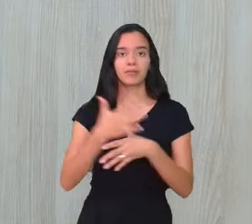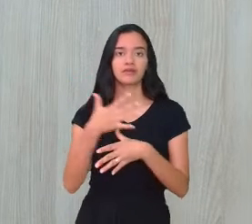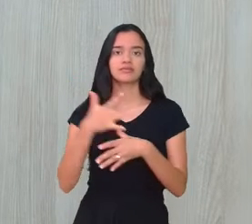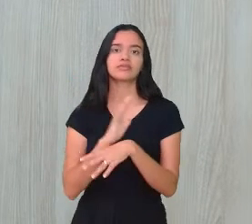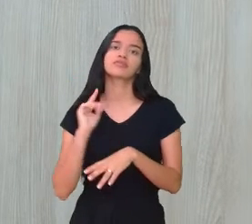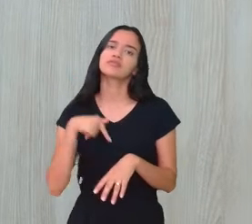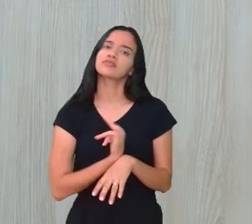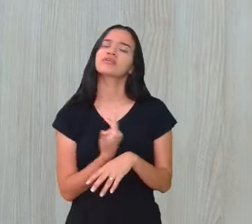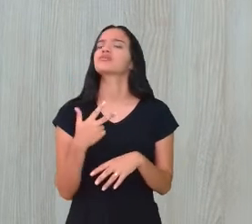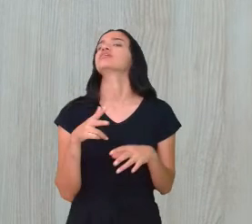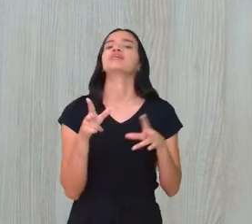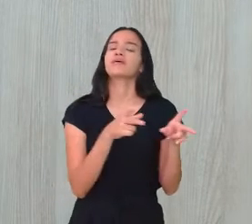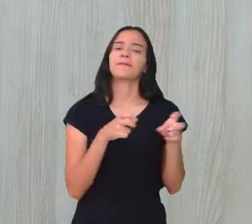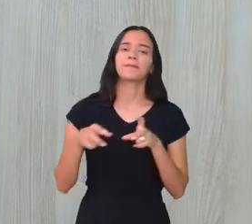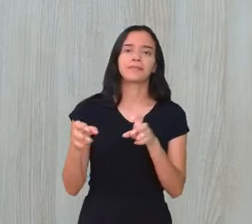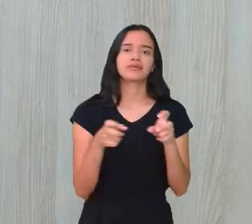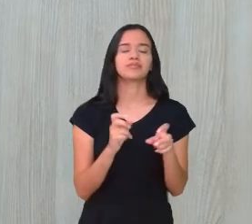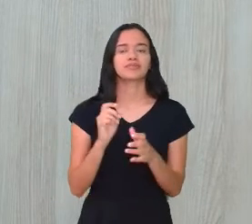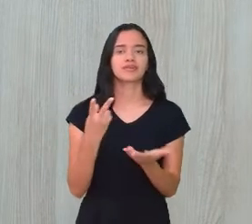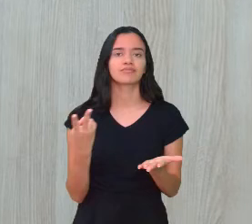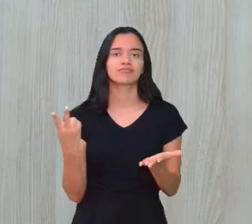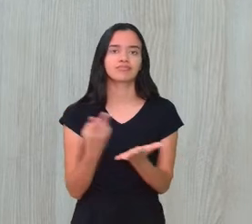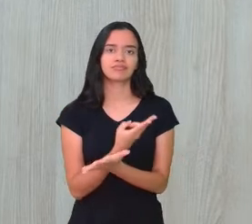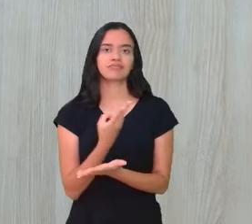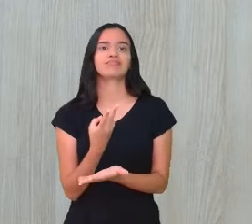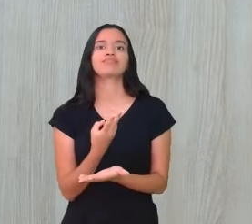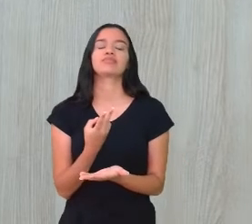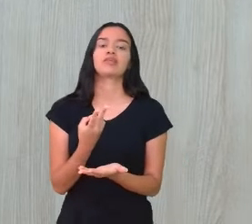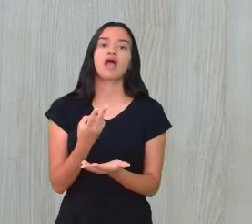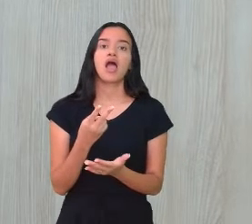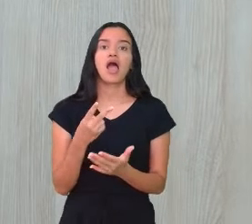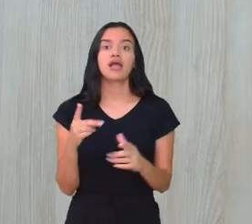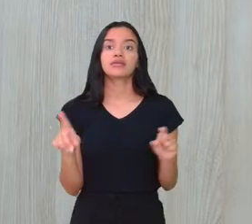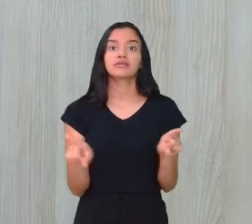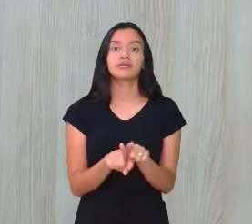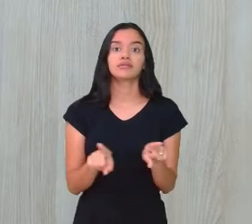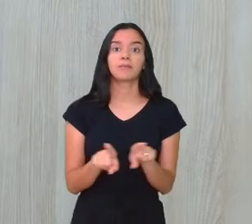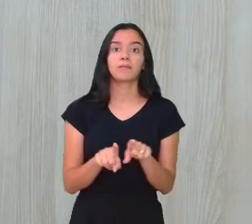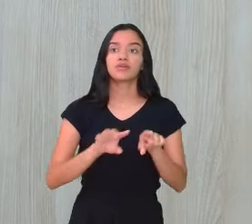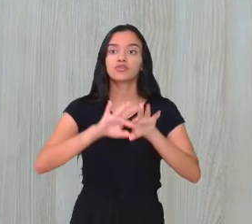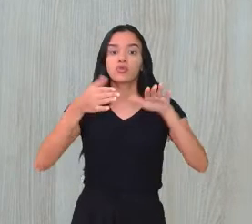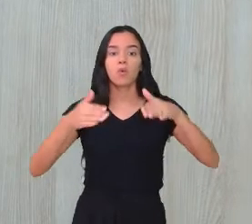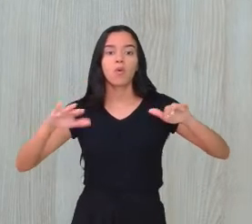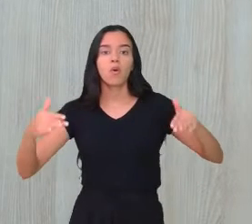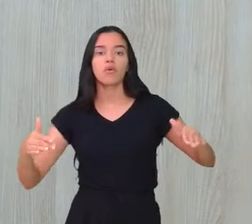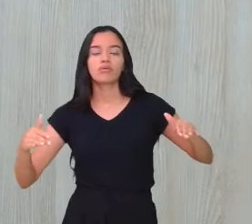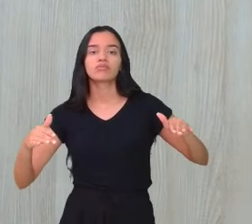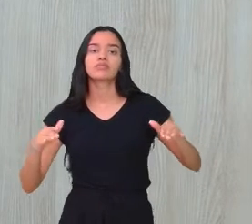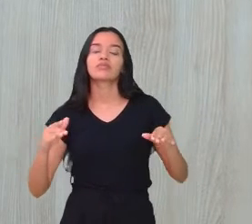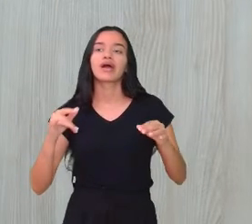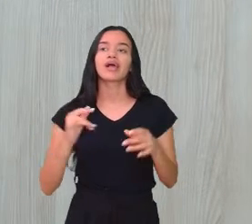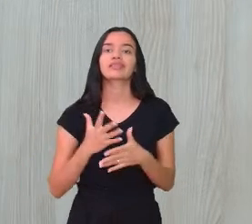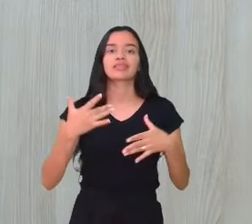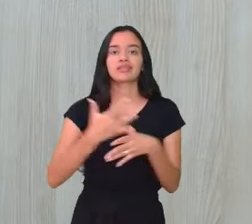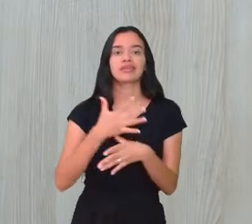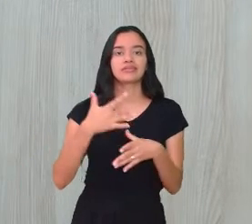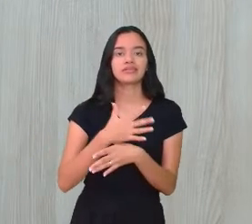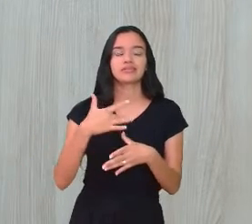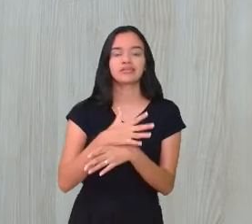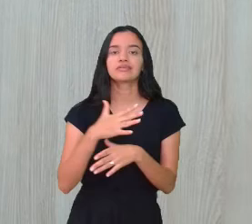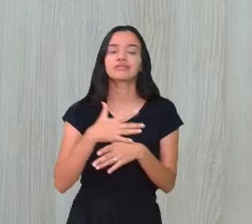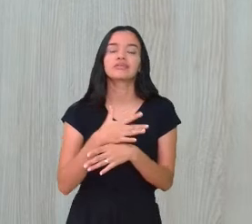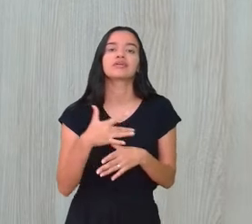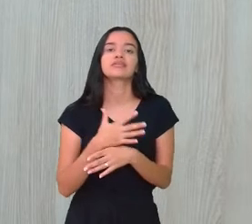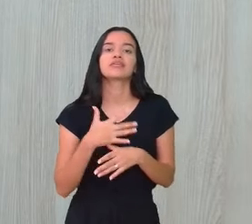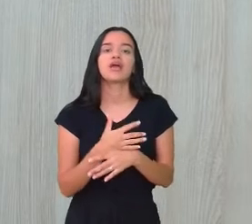tem que perceber o que está acontecendo aí, para estar tudo congestionado. Até nas marés altas, né, professor? Nessas cidades litorâneas, a gente vê que quando dá uma maré